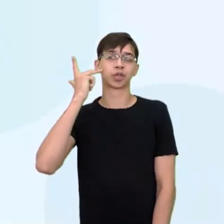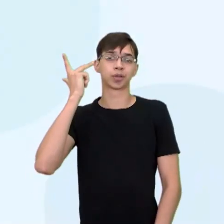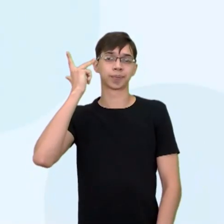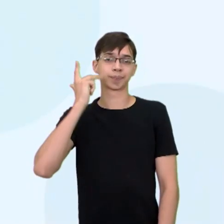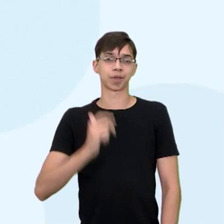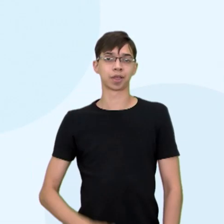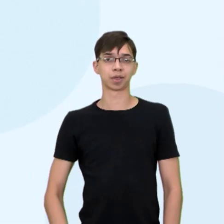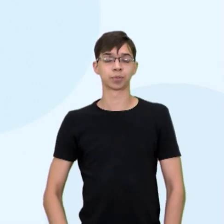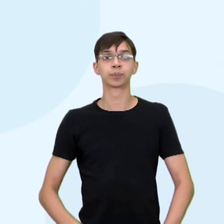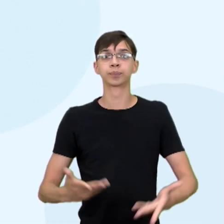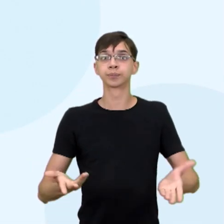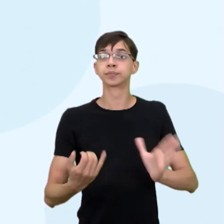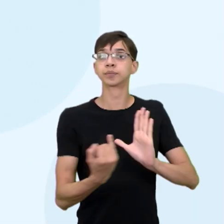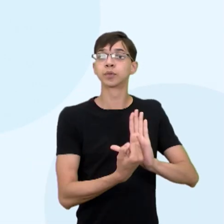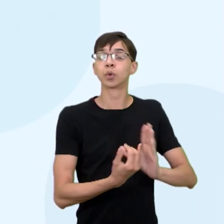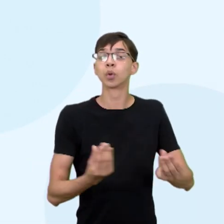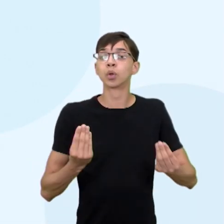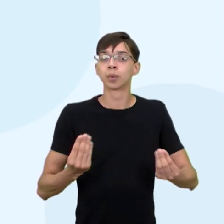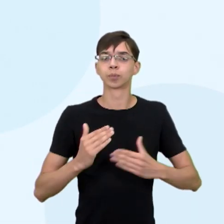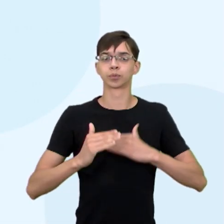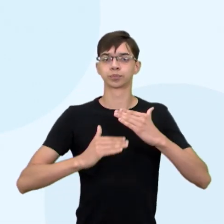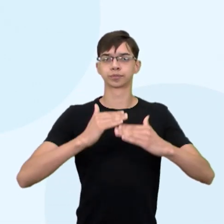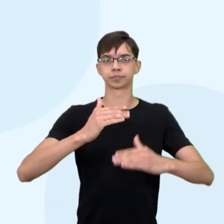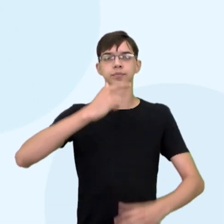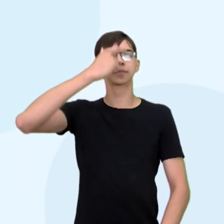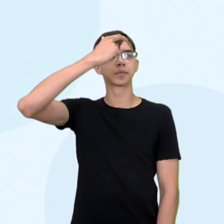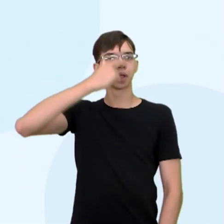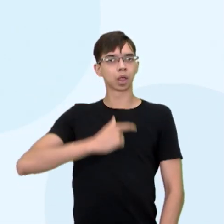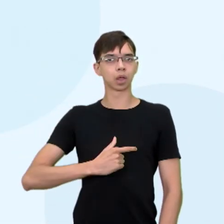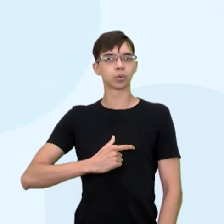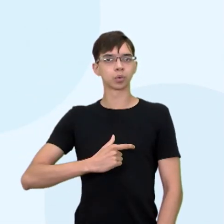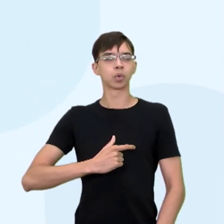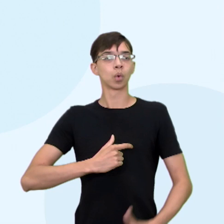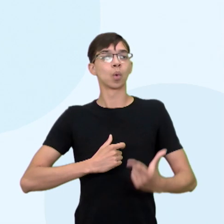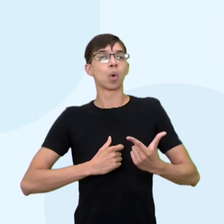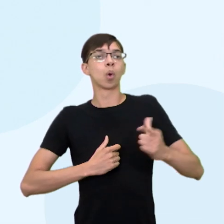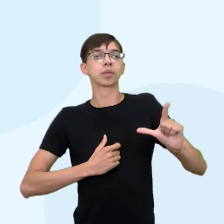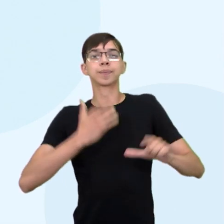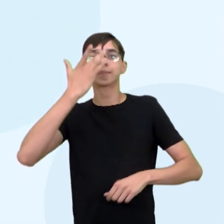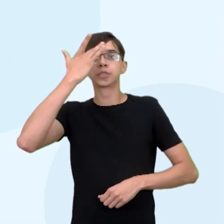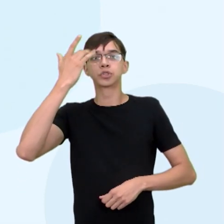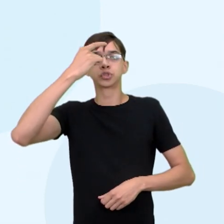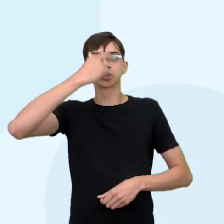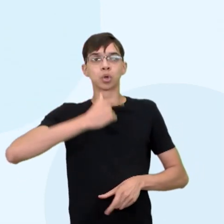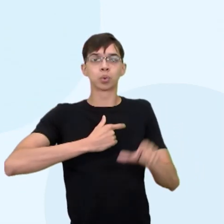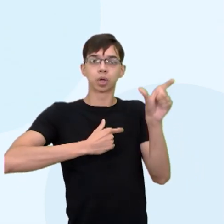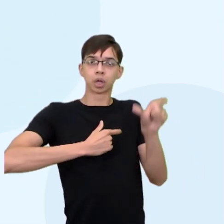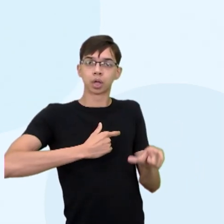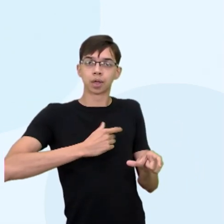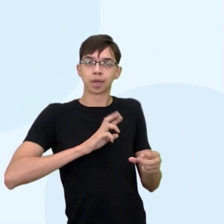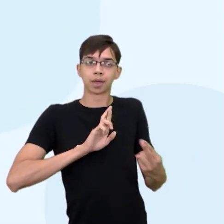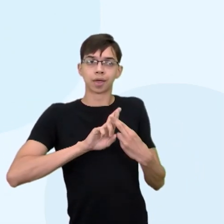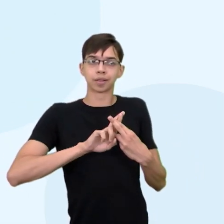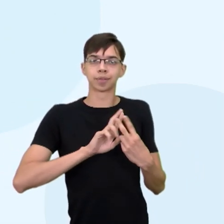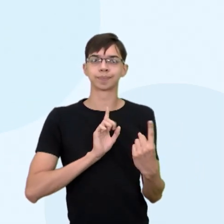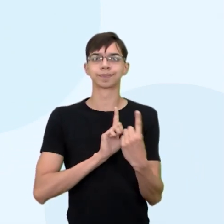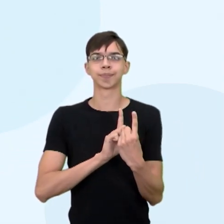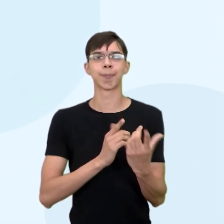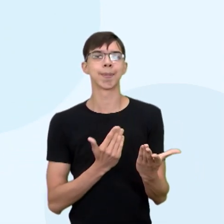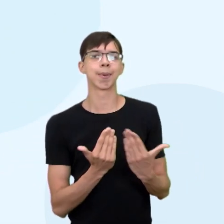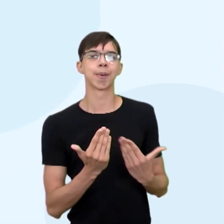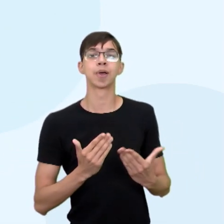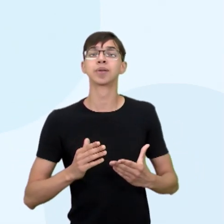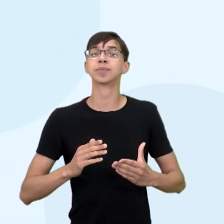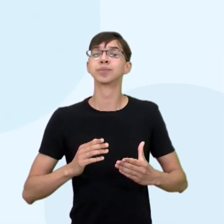essa construção acontece na relação minha com o outro, né? E é por meio disso que a gente se diferencia do